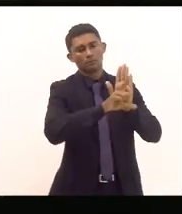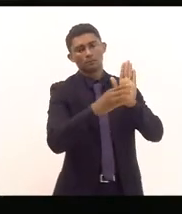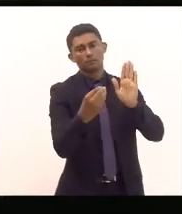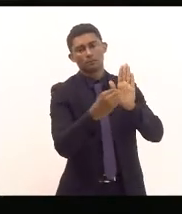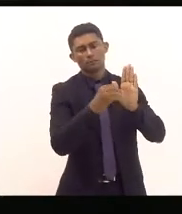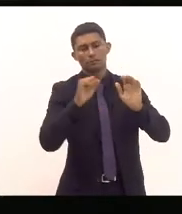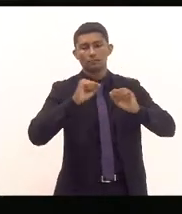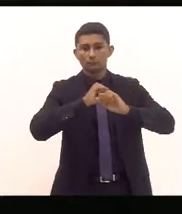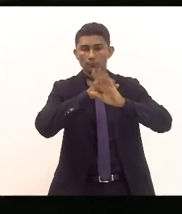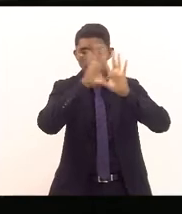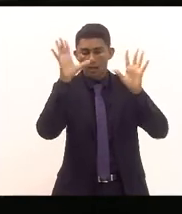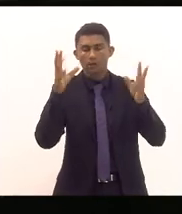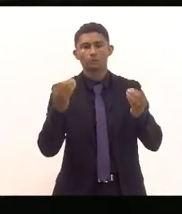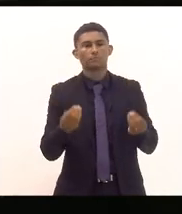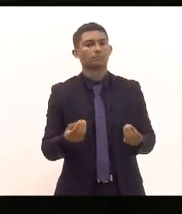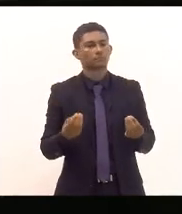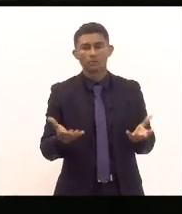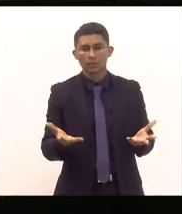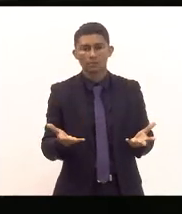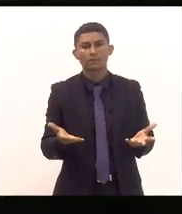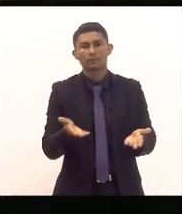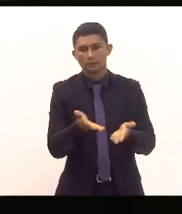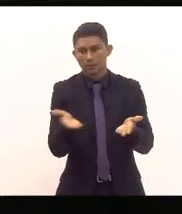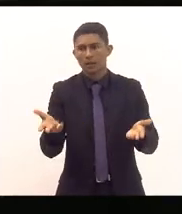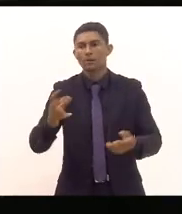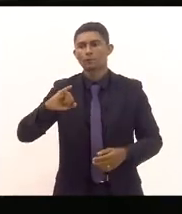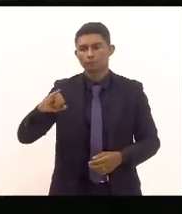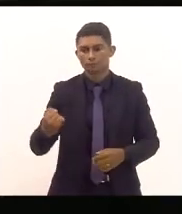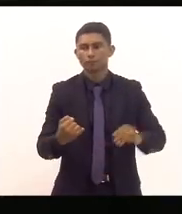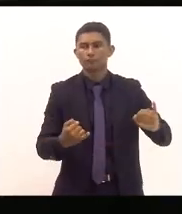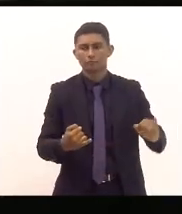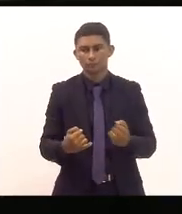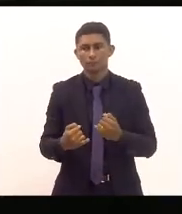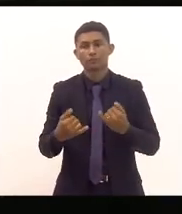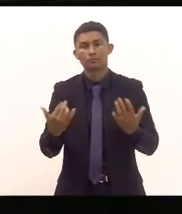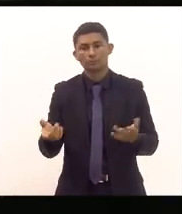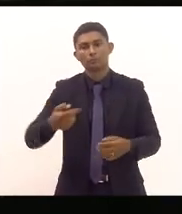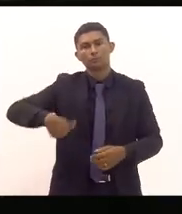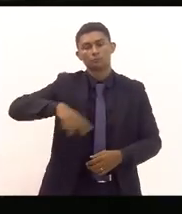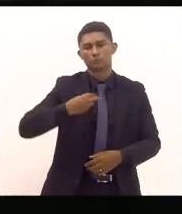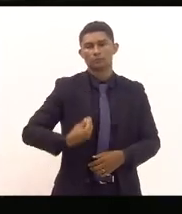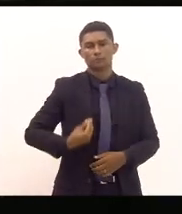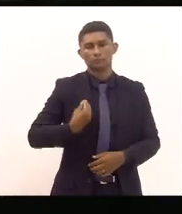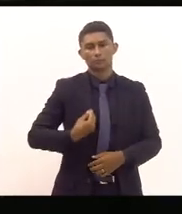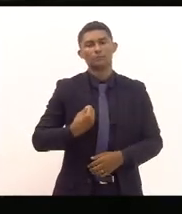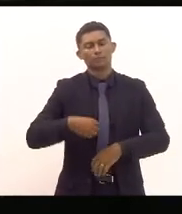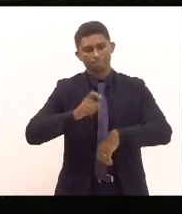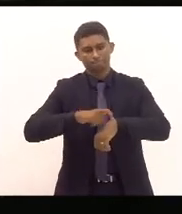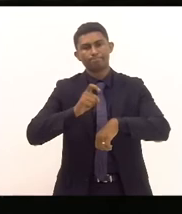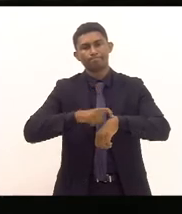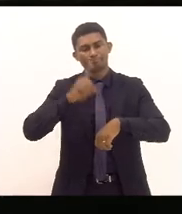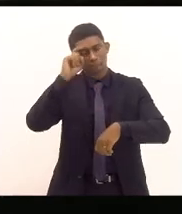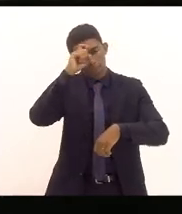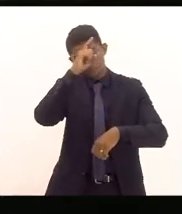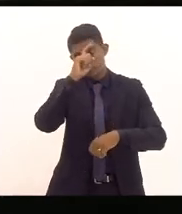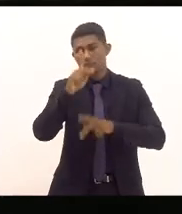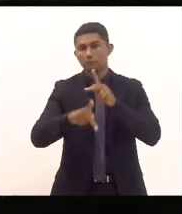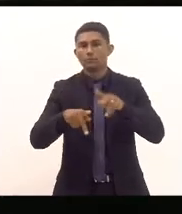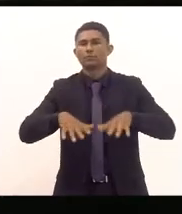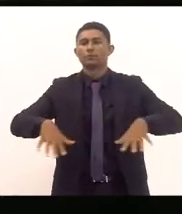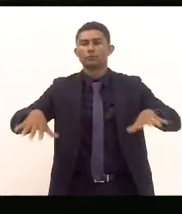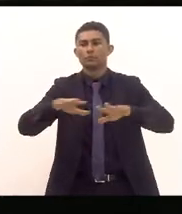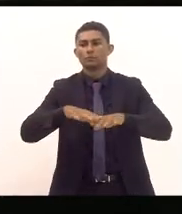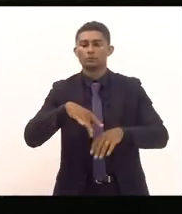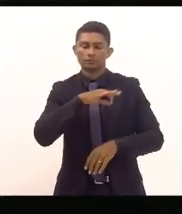e específica para Que ela possa ser beneficiada com a tarifa social nós vivemos um momento difícil e que a população passa pela